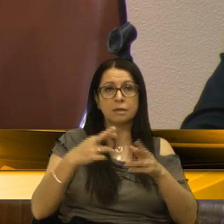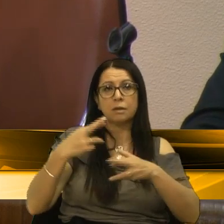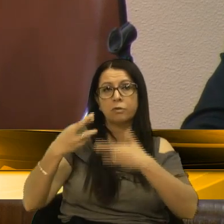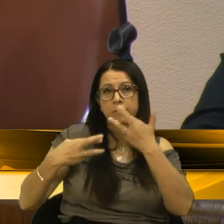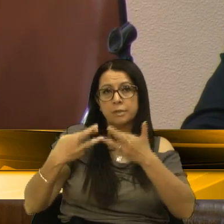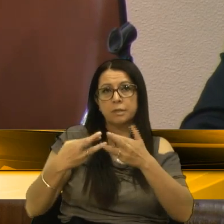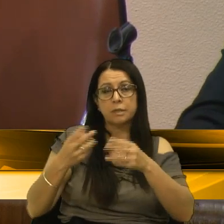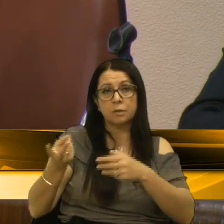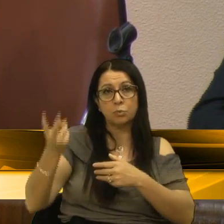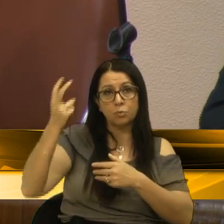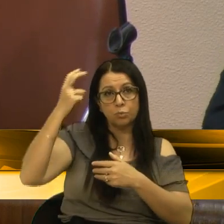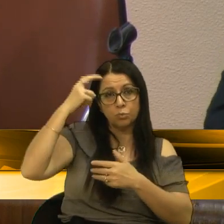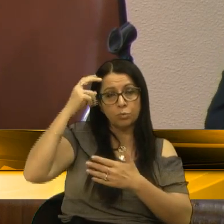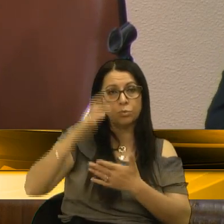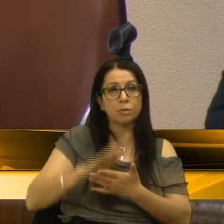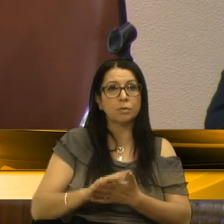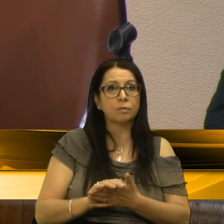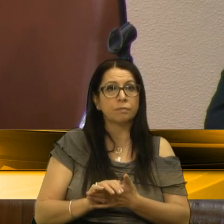da cultura